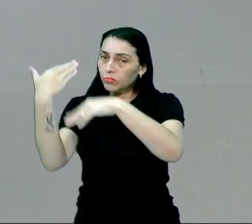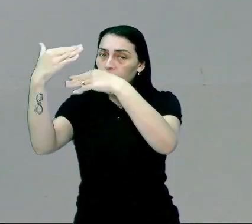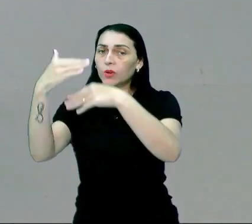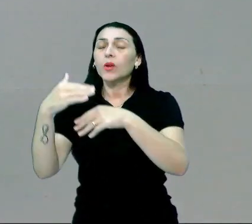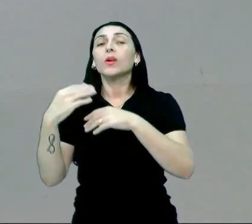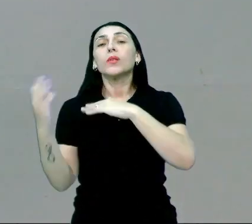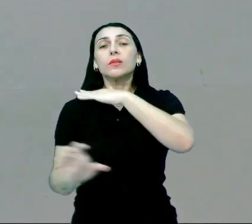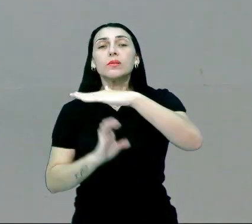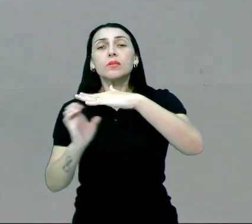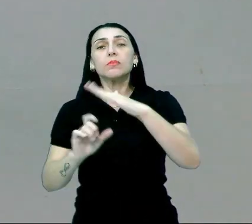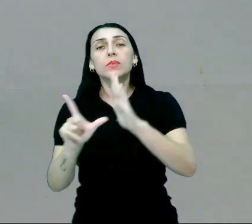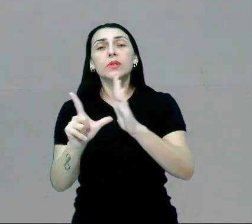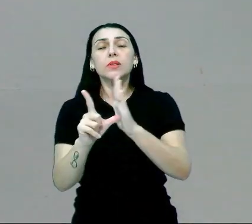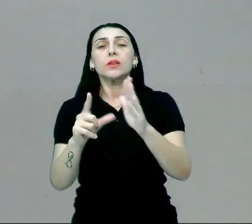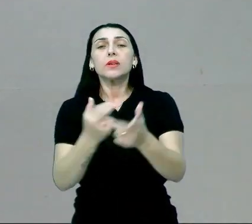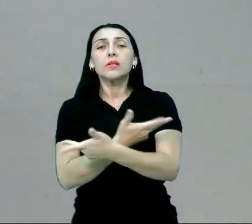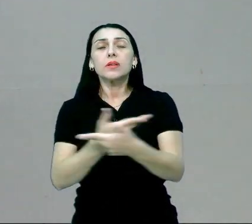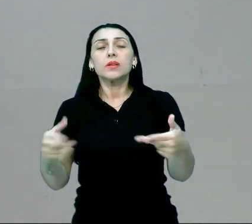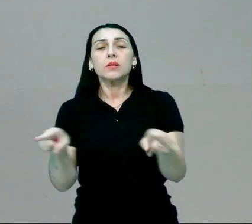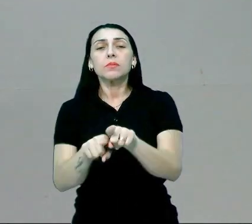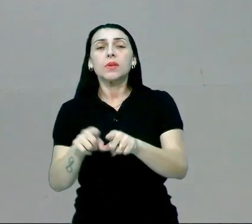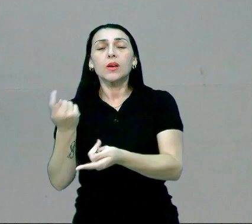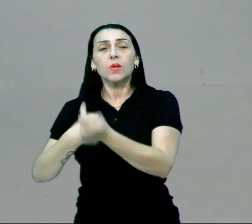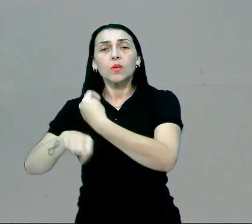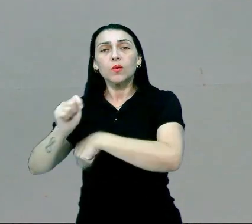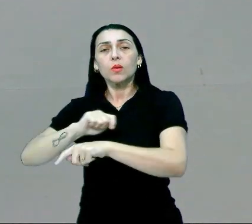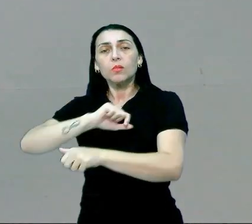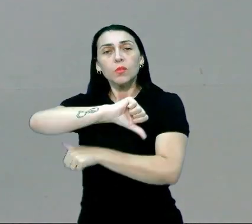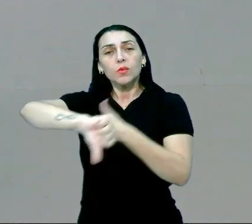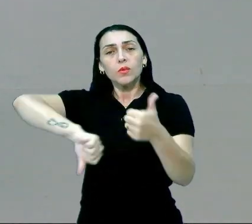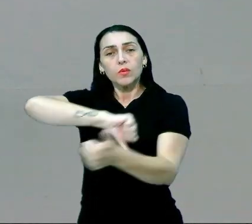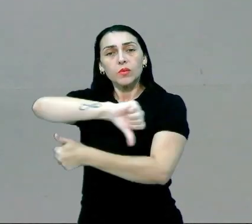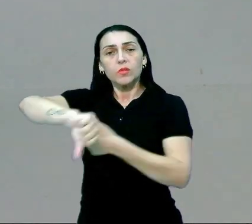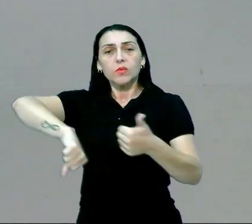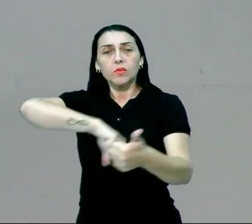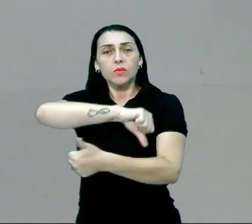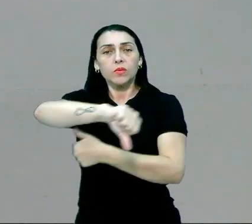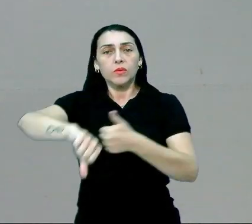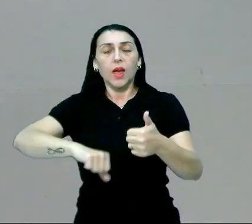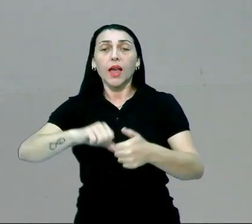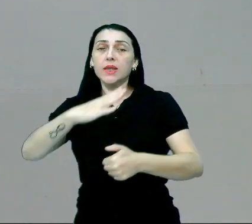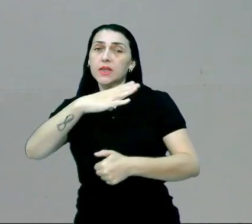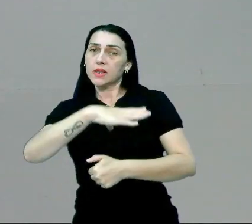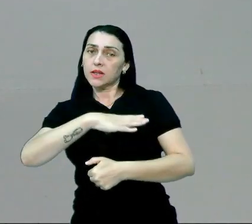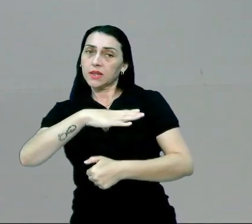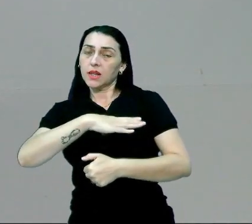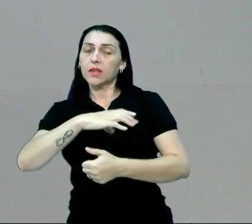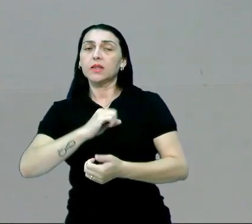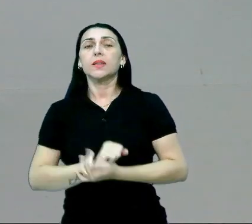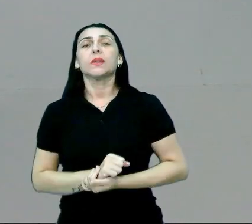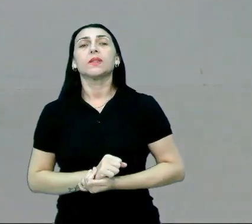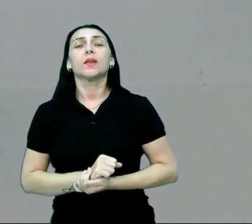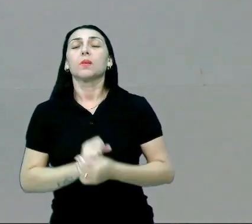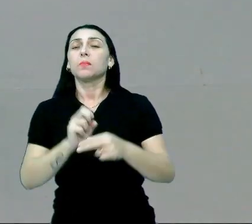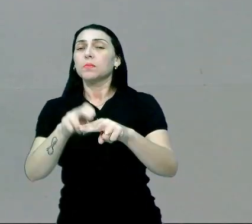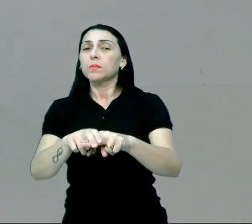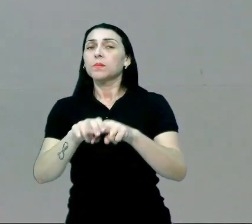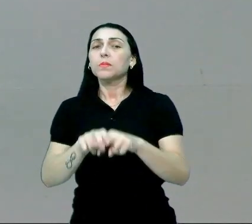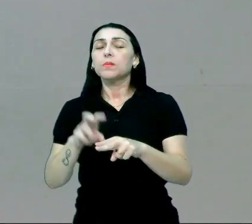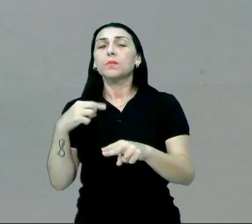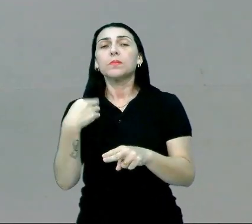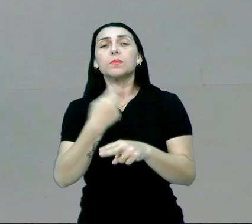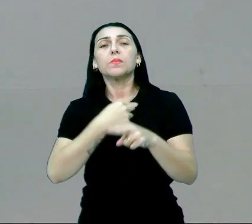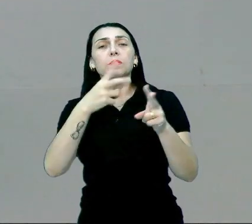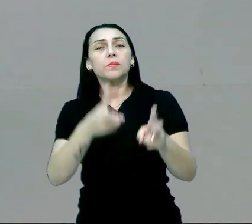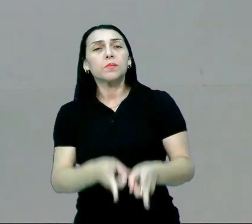desenvolvimento do comércio, a economia ela passou a girar em torno das cidades. Por isso que quando